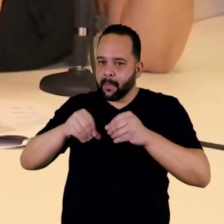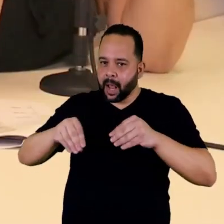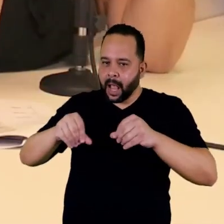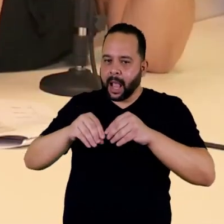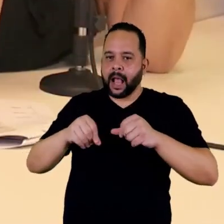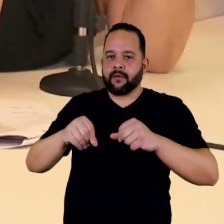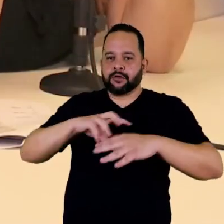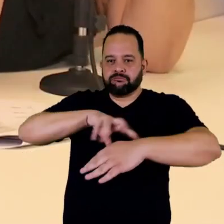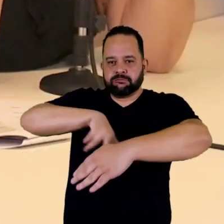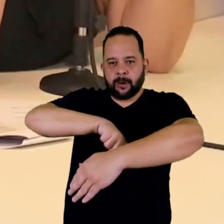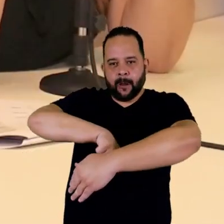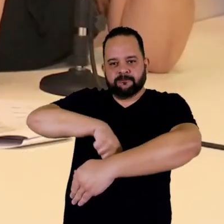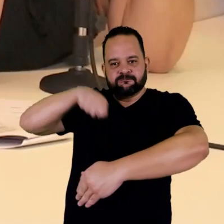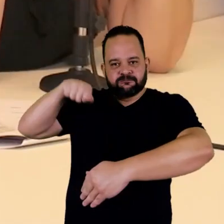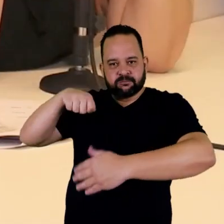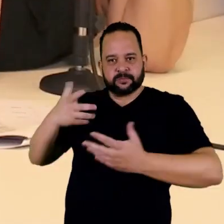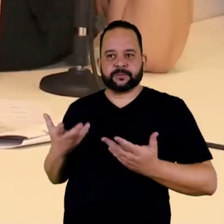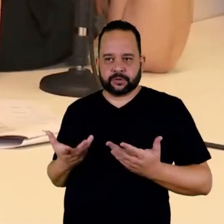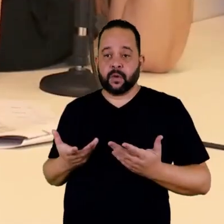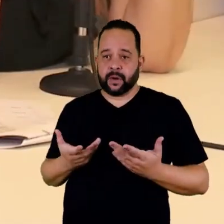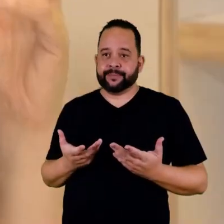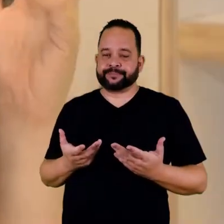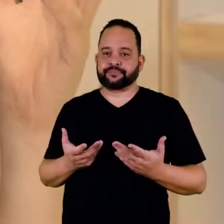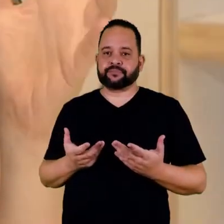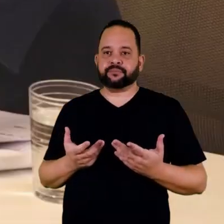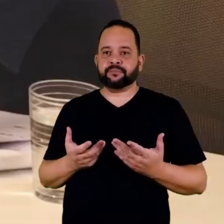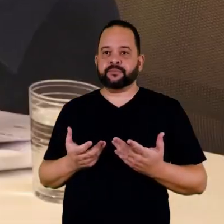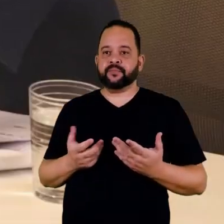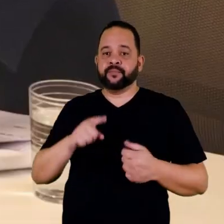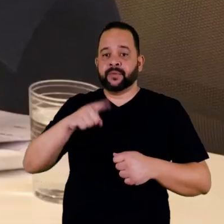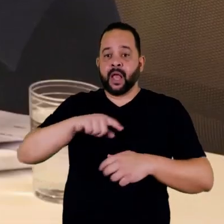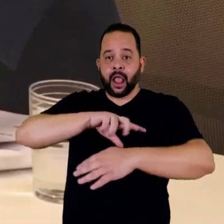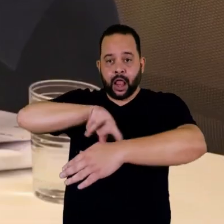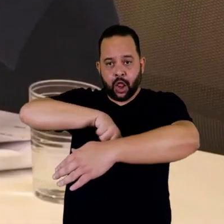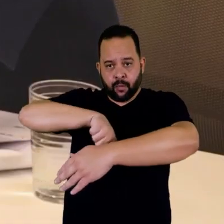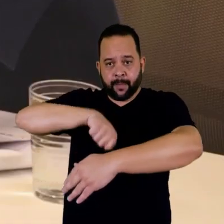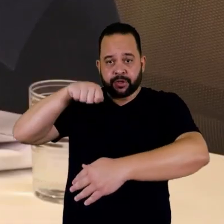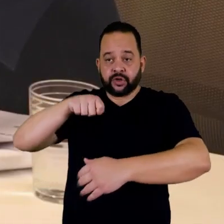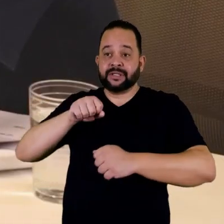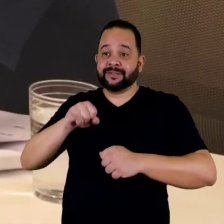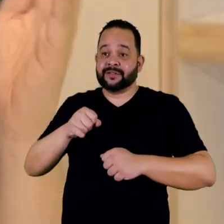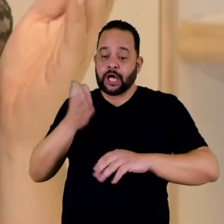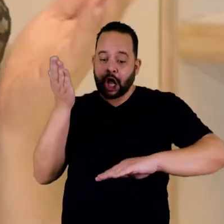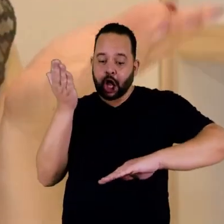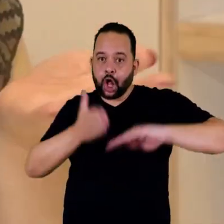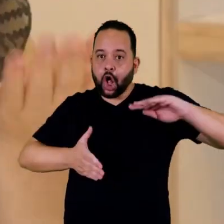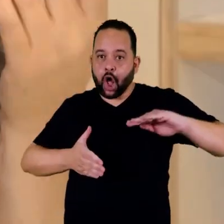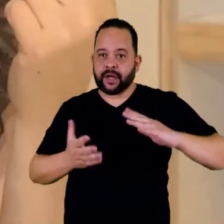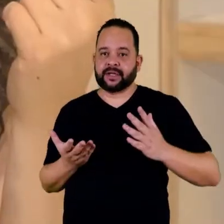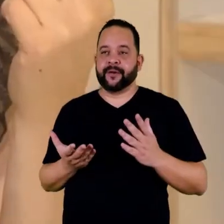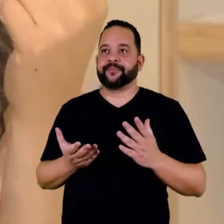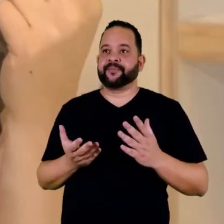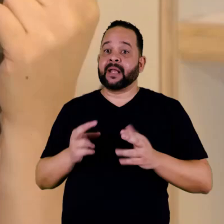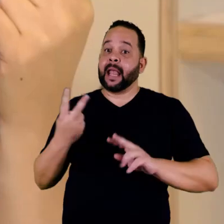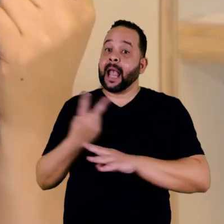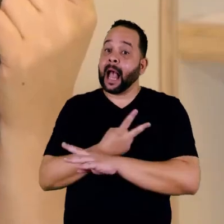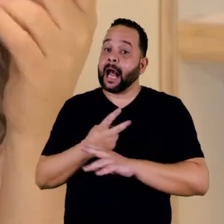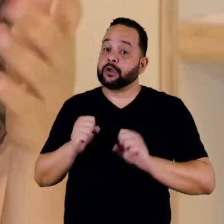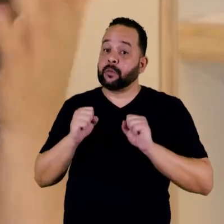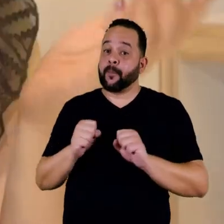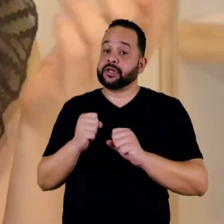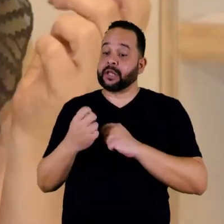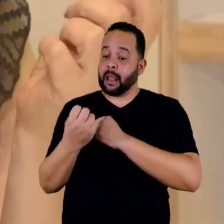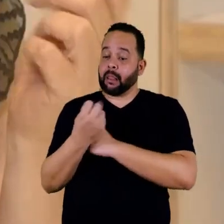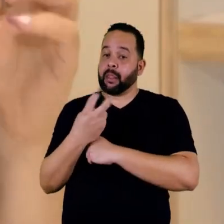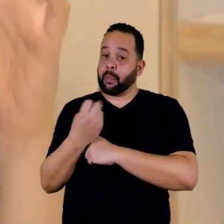da mandioca brava é que é um uma mandioca inclusive se você corta errado você pode eh ter